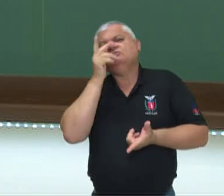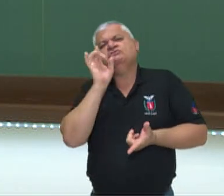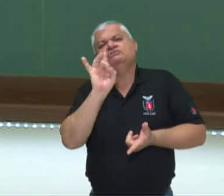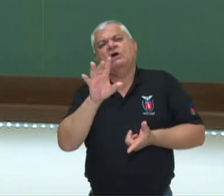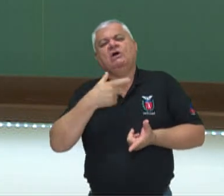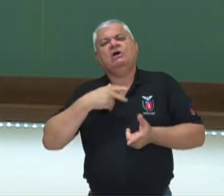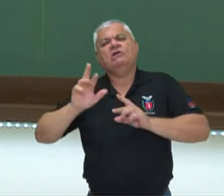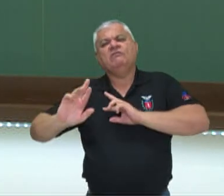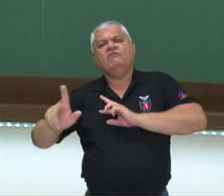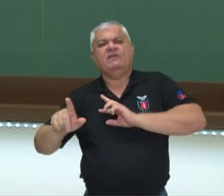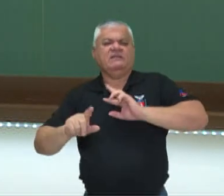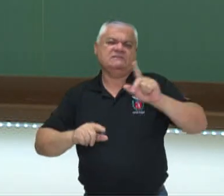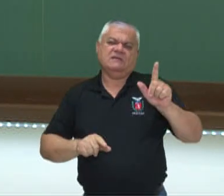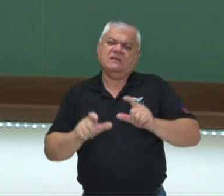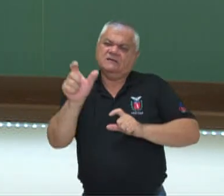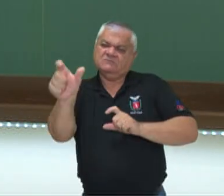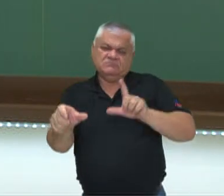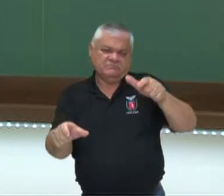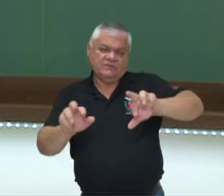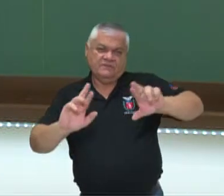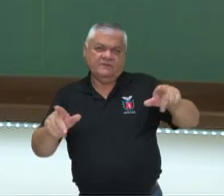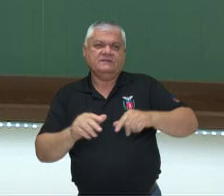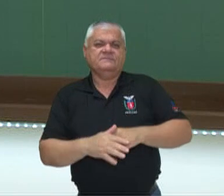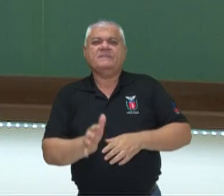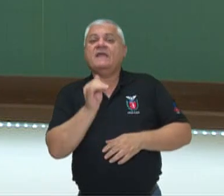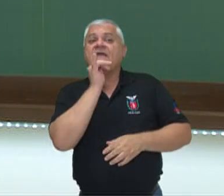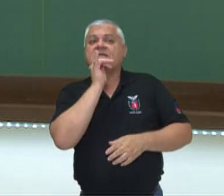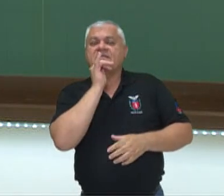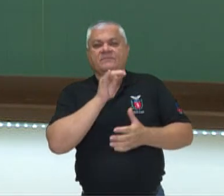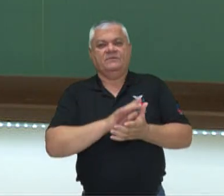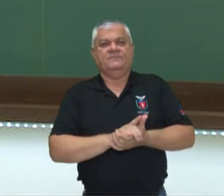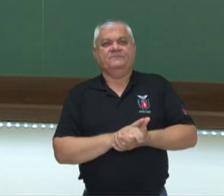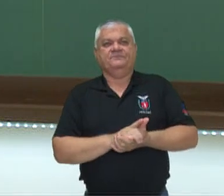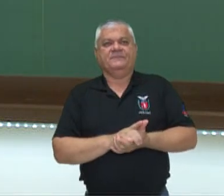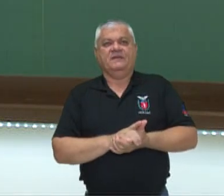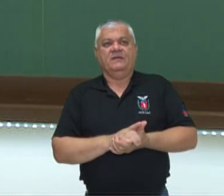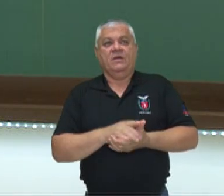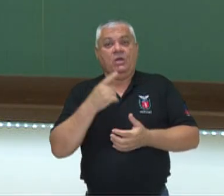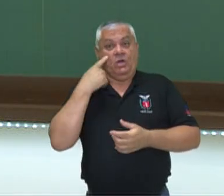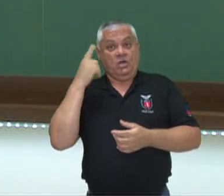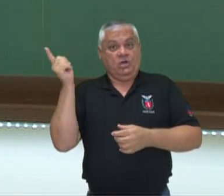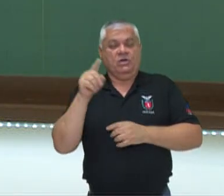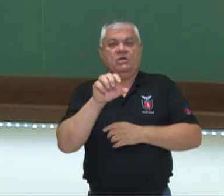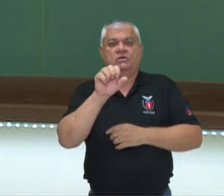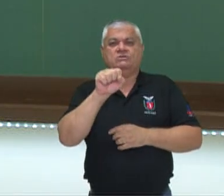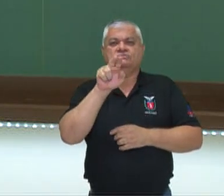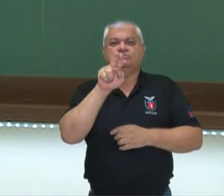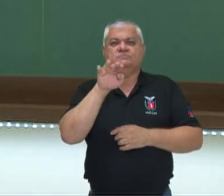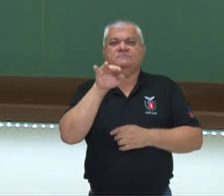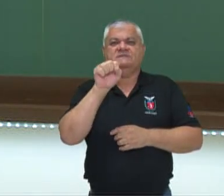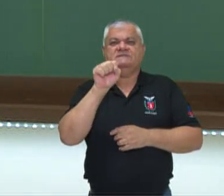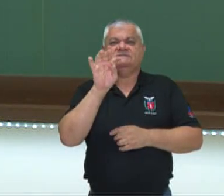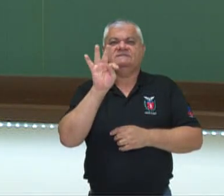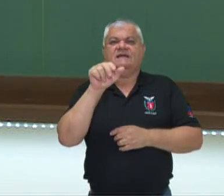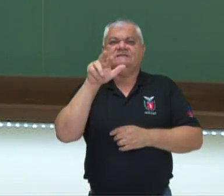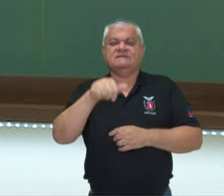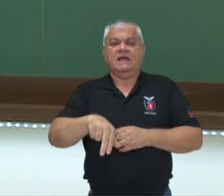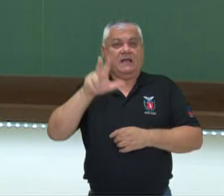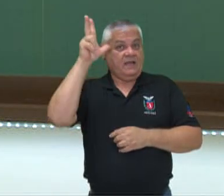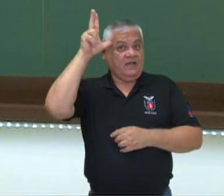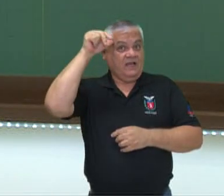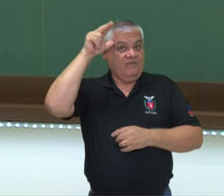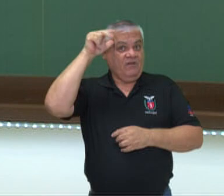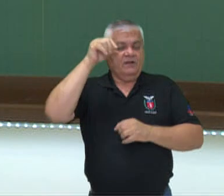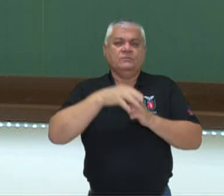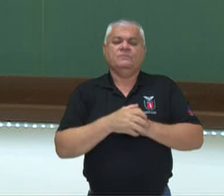diferenciam um objeto do outro. Vamos dar um exemplo aqui. Então, tem uma substância, cavalo, né? O que é